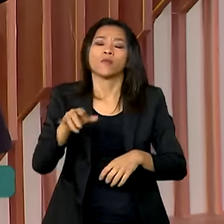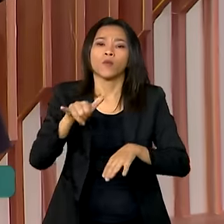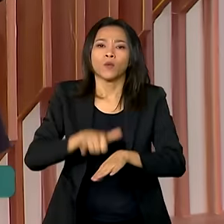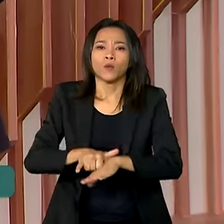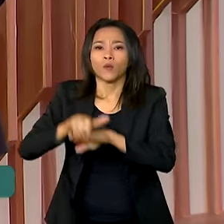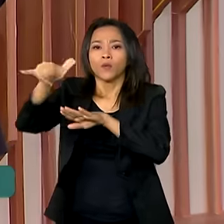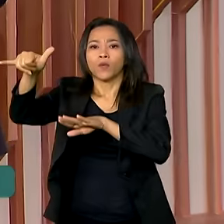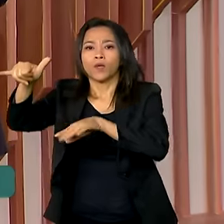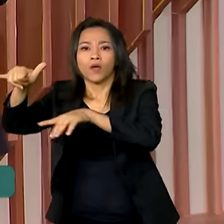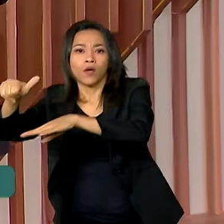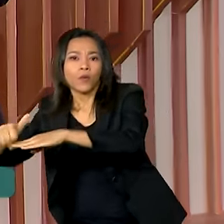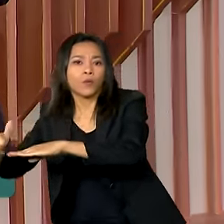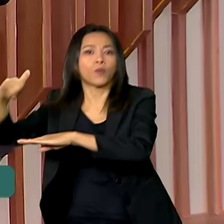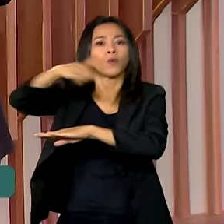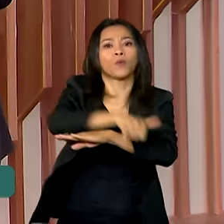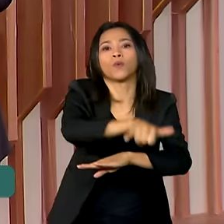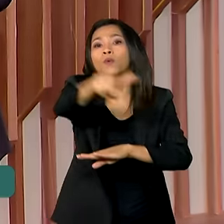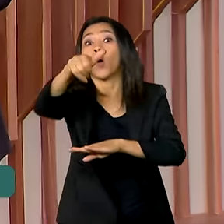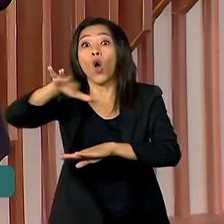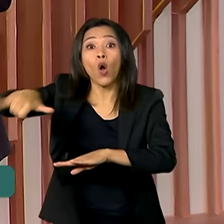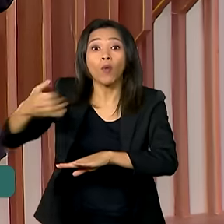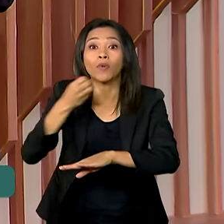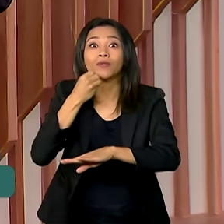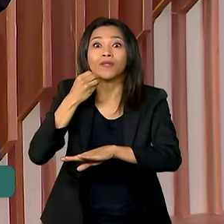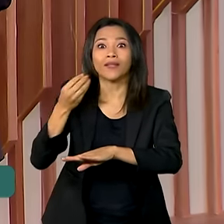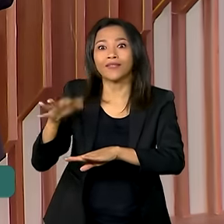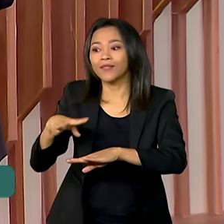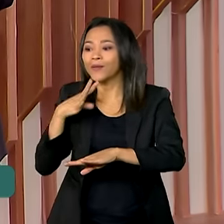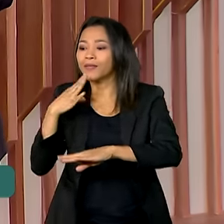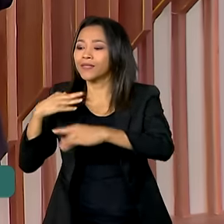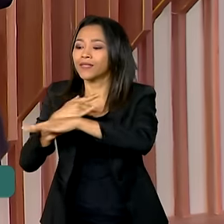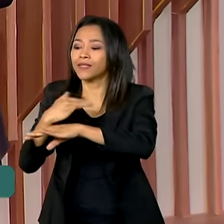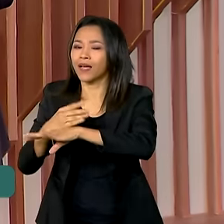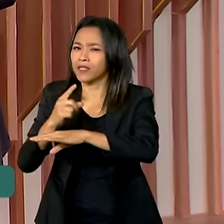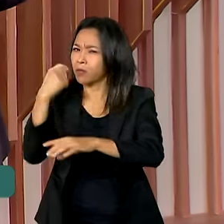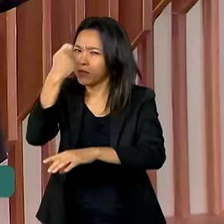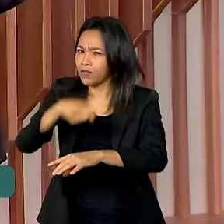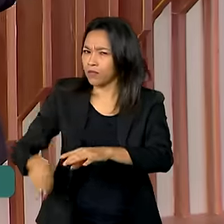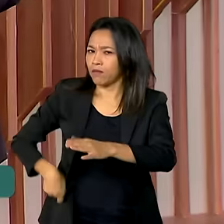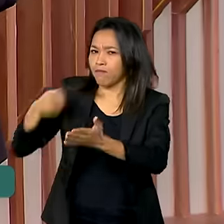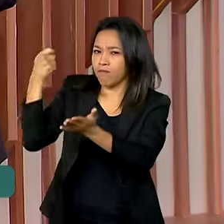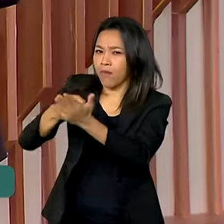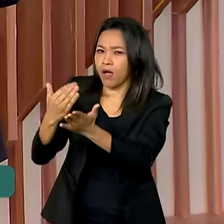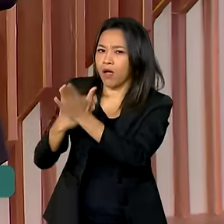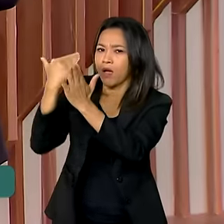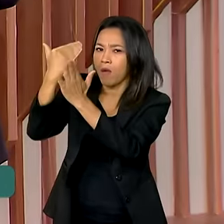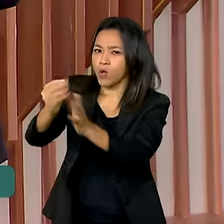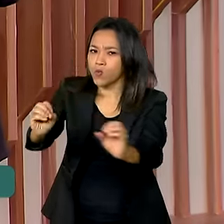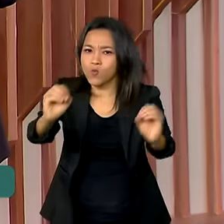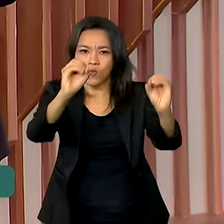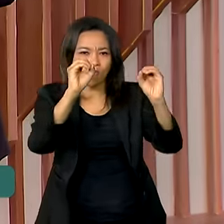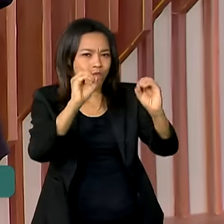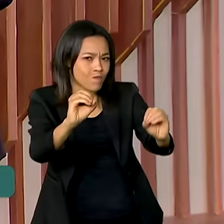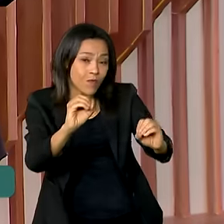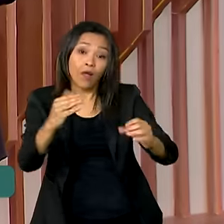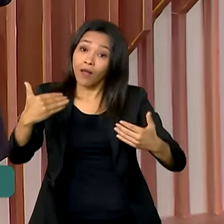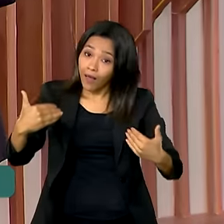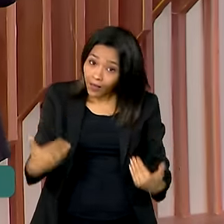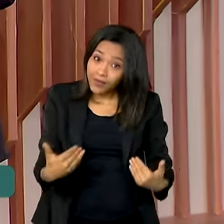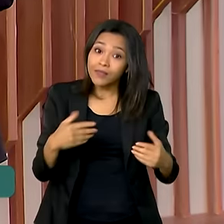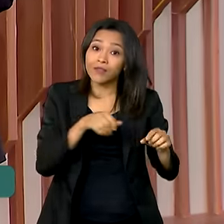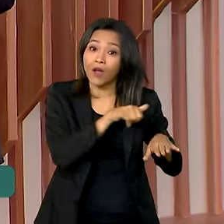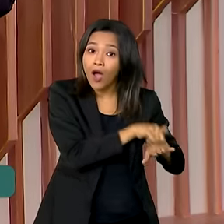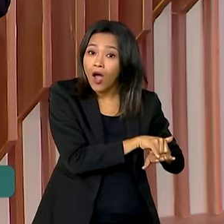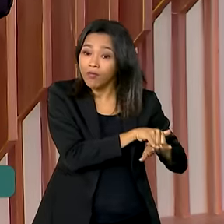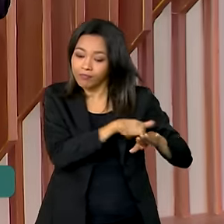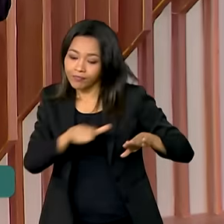uma oportunidade para conhecer uma nova cidade sem pagar mais nada na passagem? Pois é, esse é o stopover,